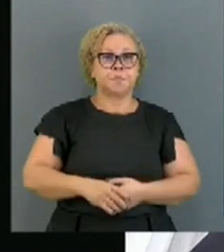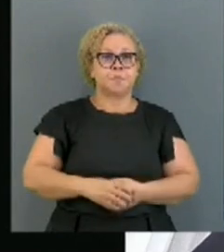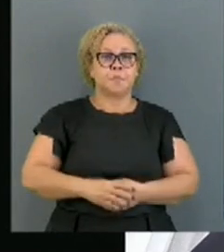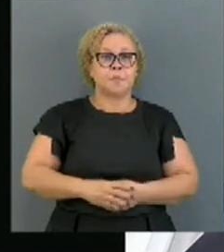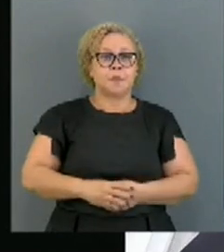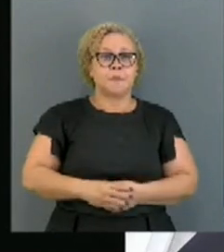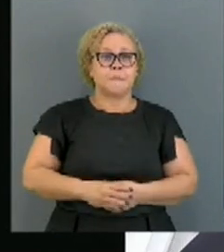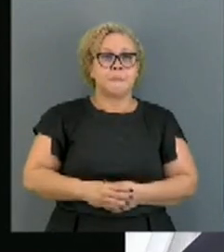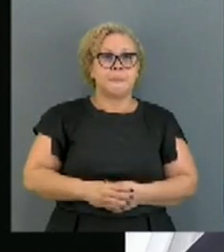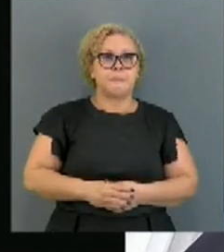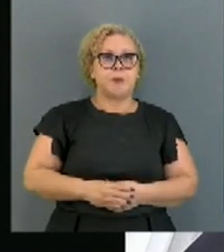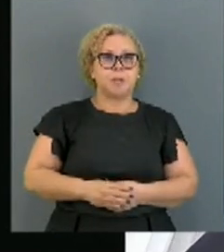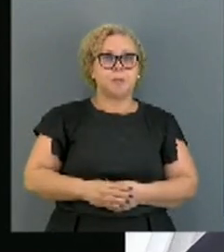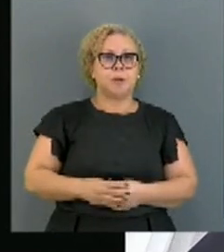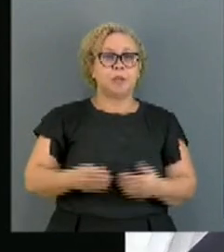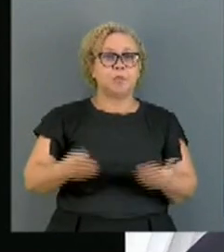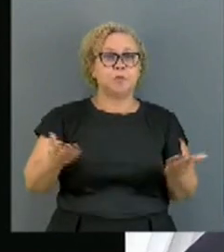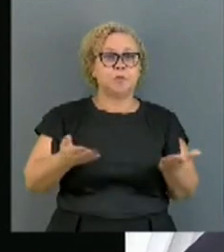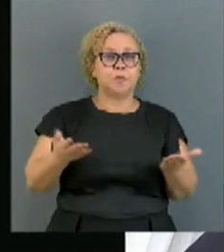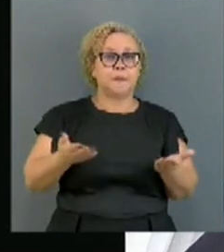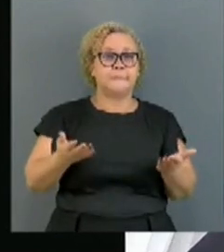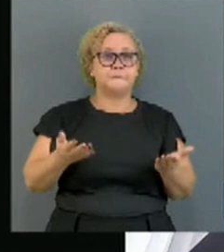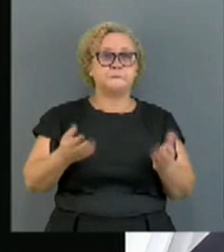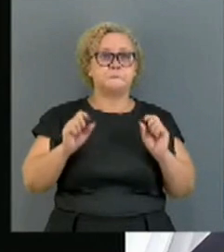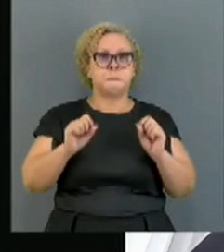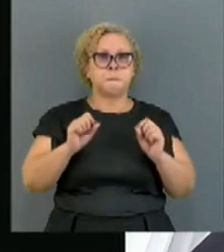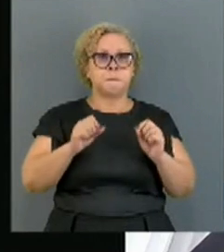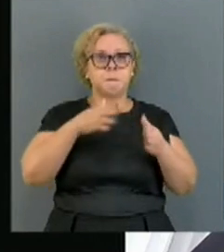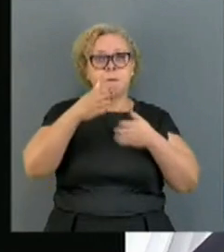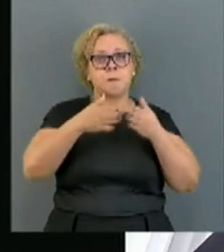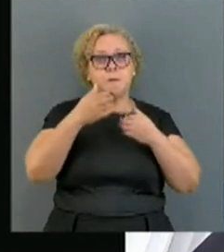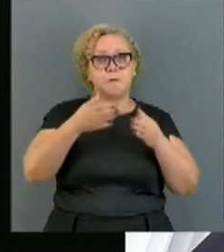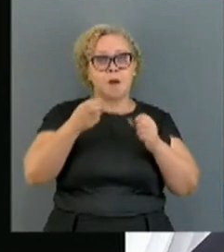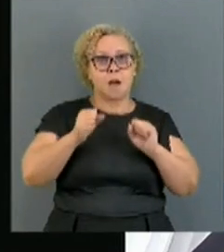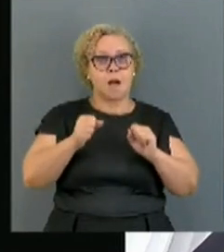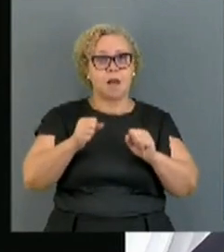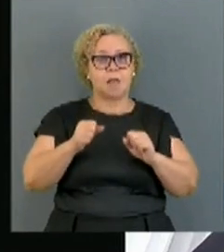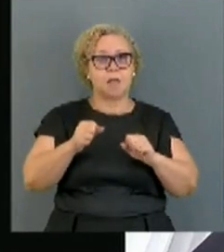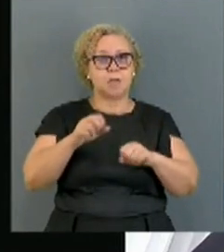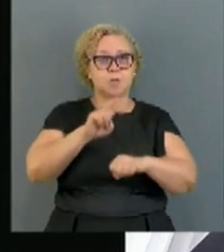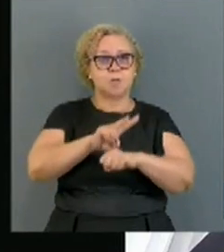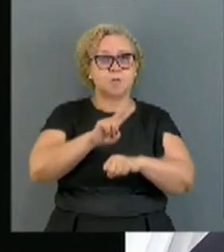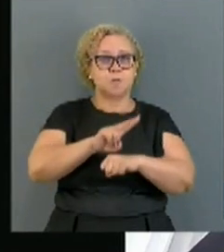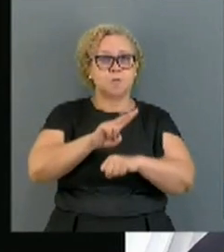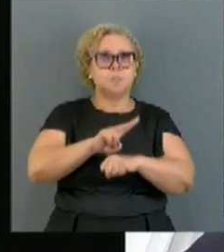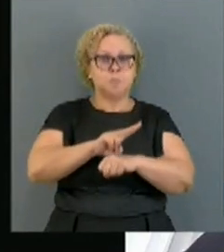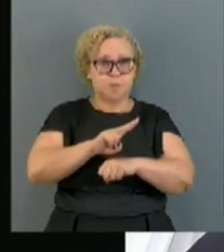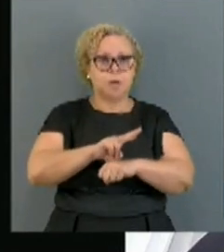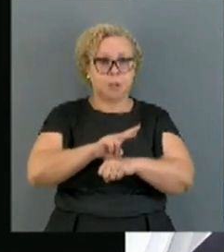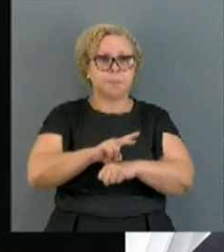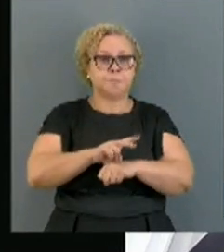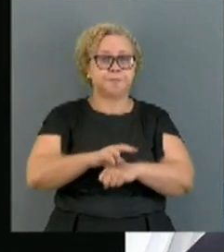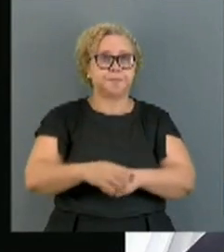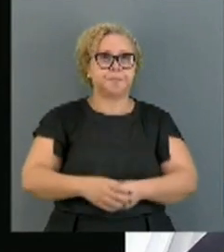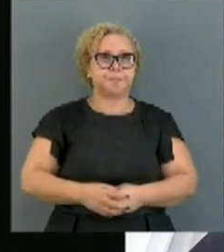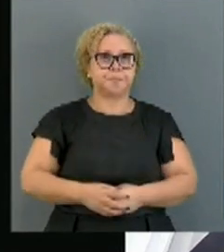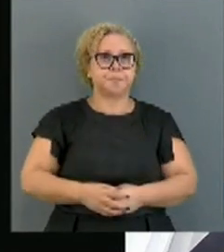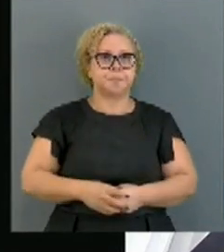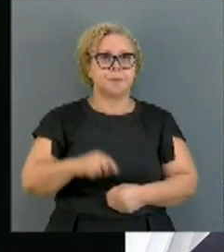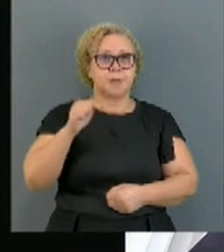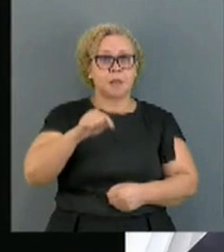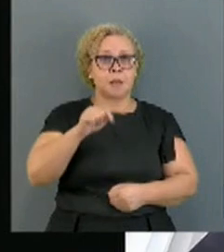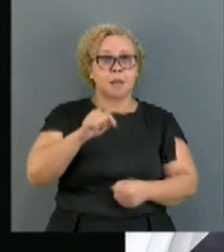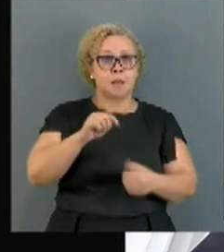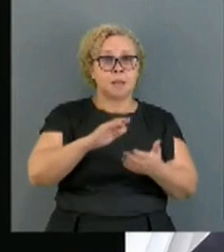segundo aspecto amplo é quando se fala sobre supervisão humana efetiva. Isso é algo de